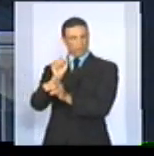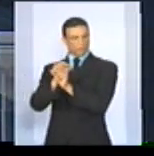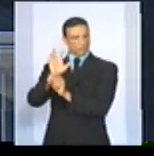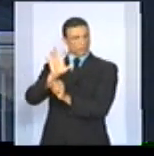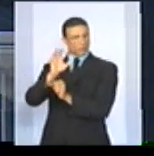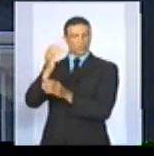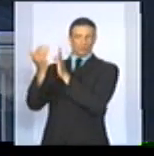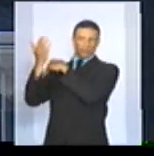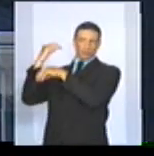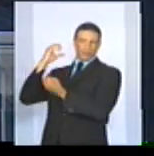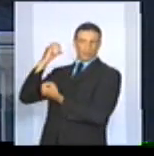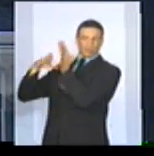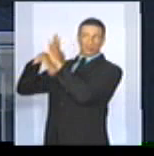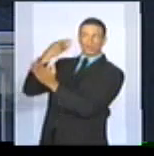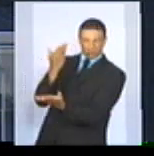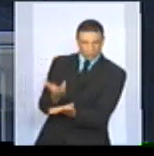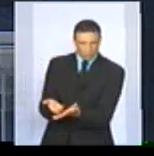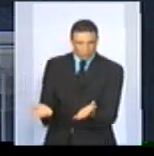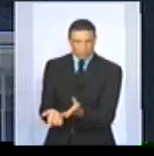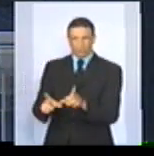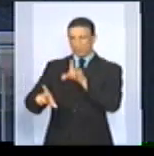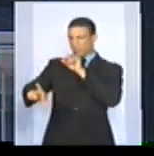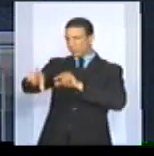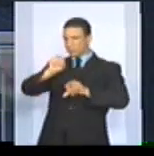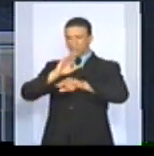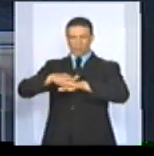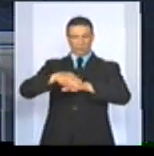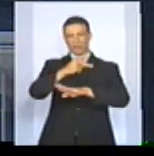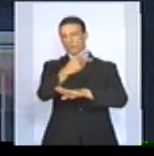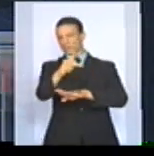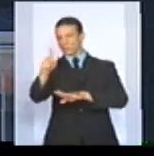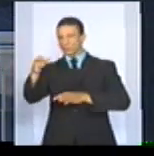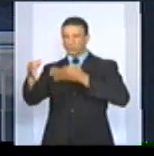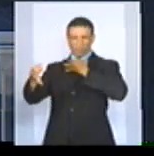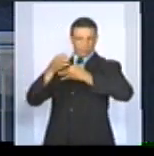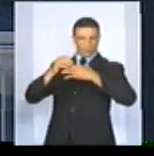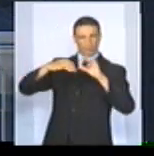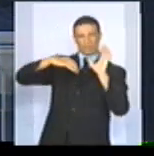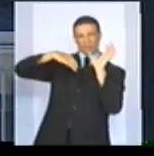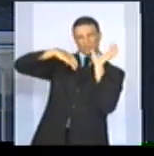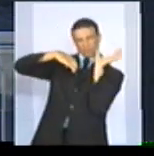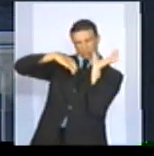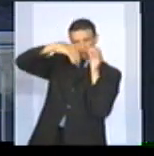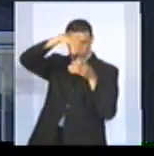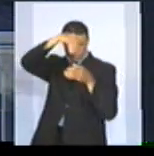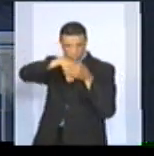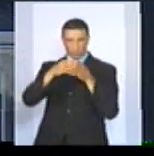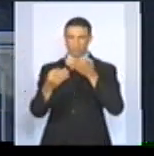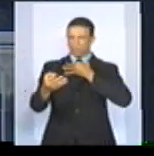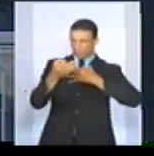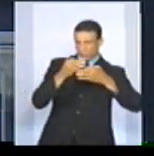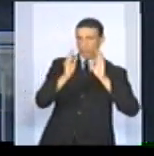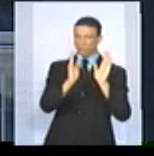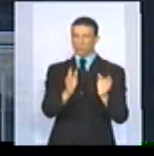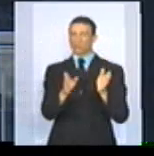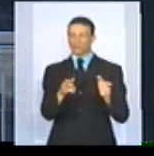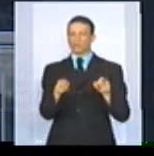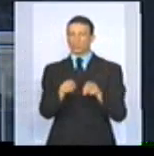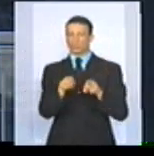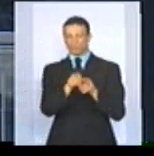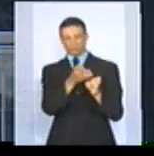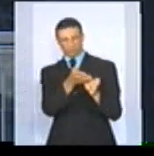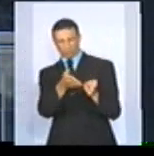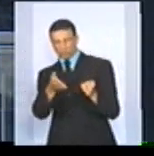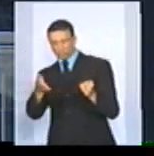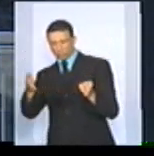implantação, de forma democraticamente discutida pelo Congresso Nacional, inclusive na etapa de